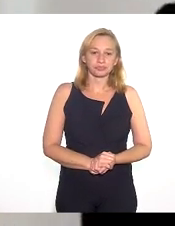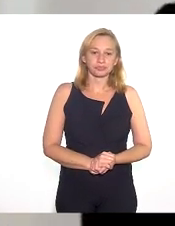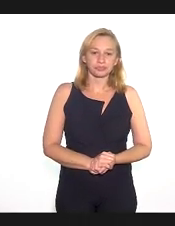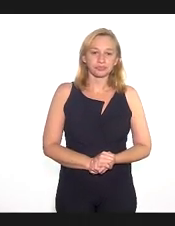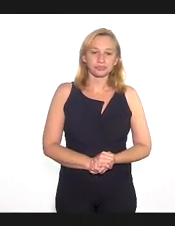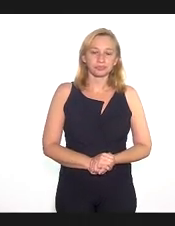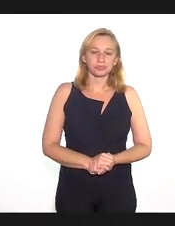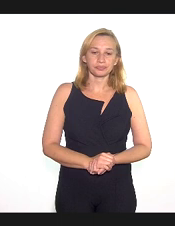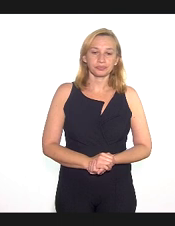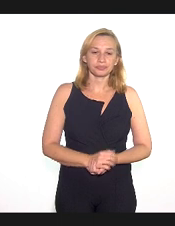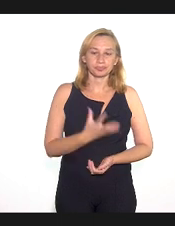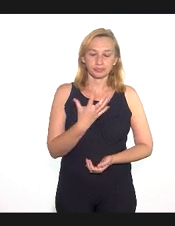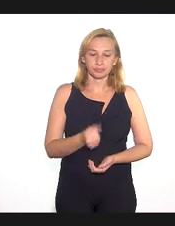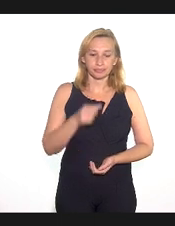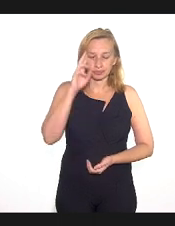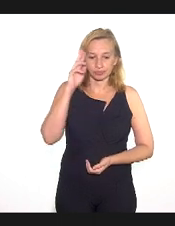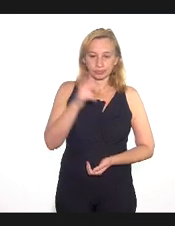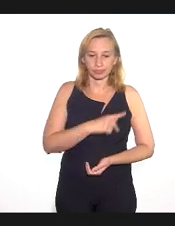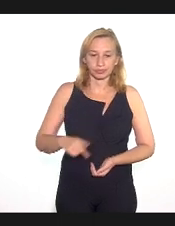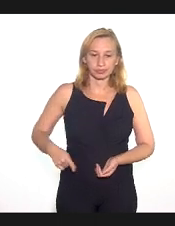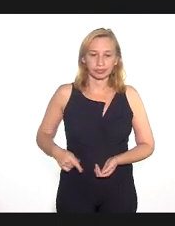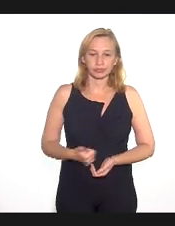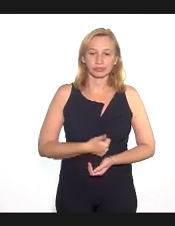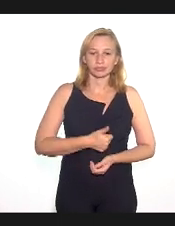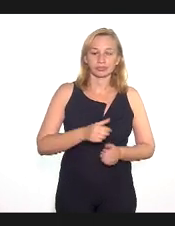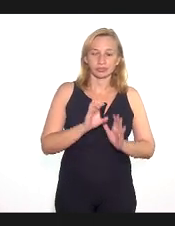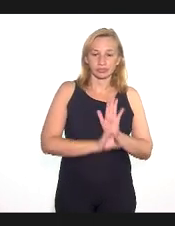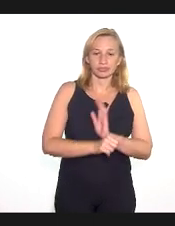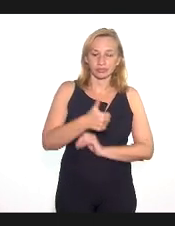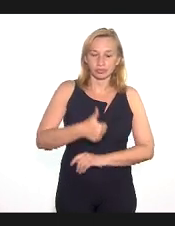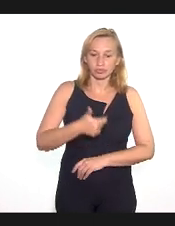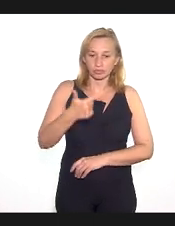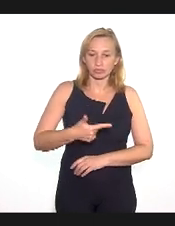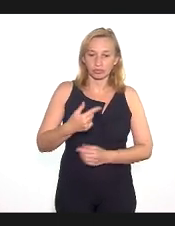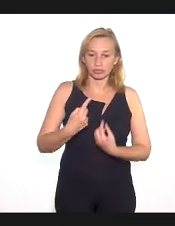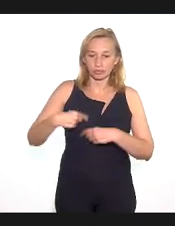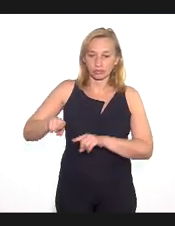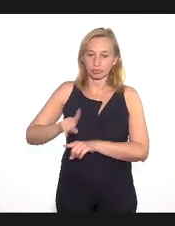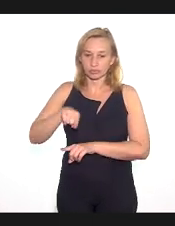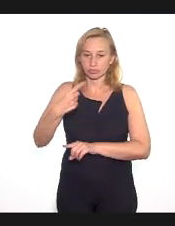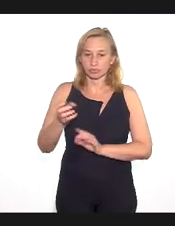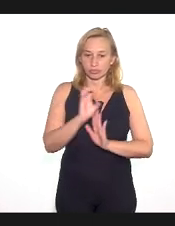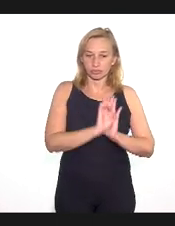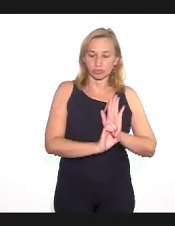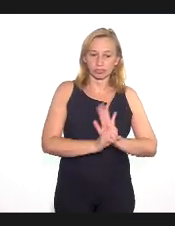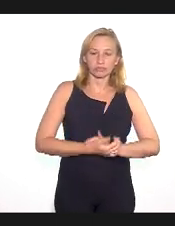Serafini. Presidente, parecer é favorável às emendas 1 e 2 e contrário às demais emendas.